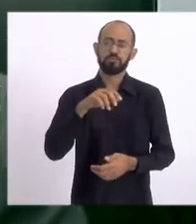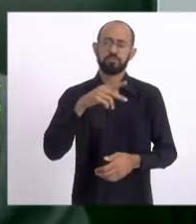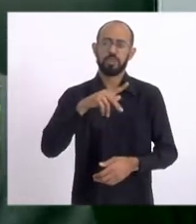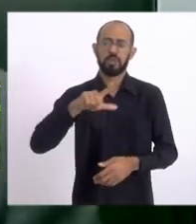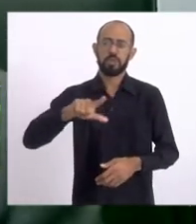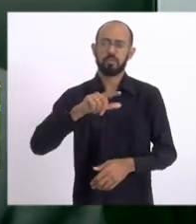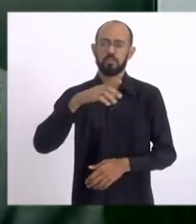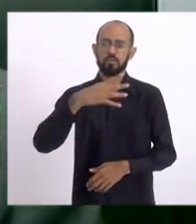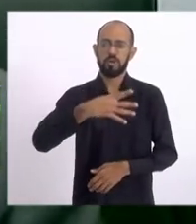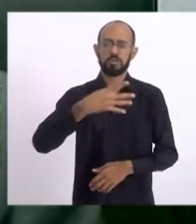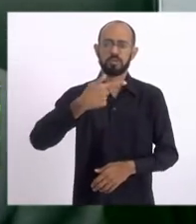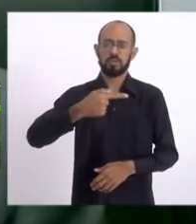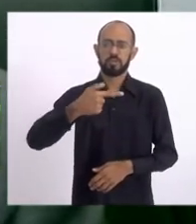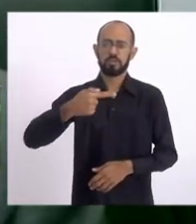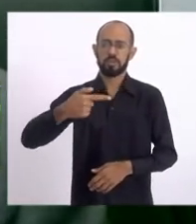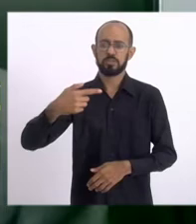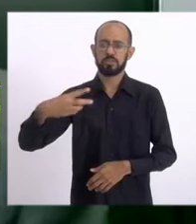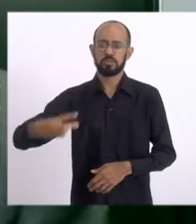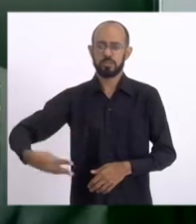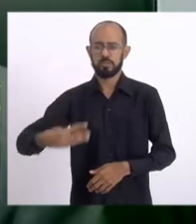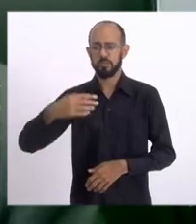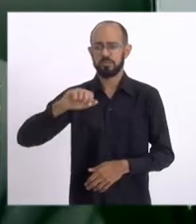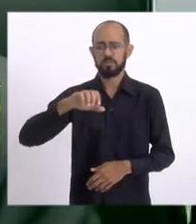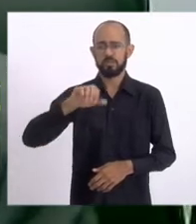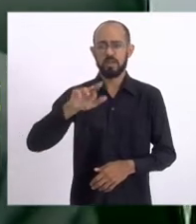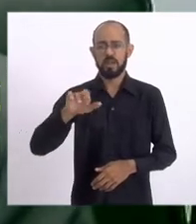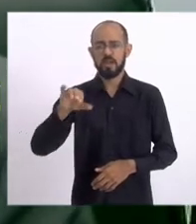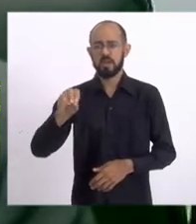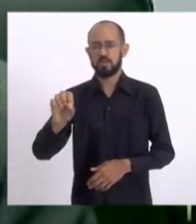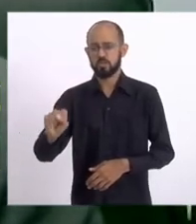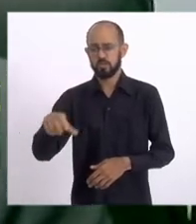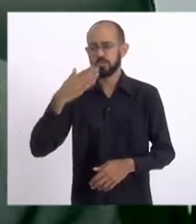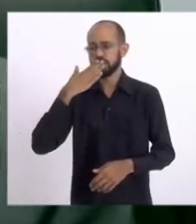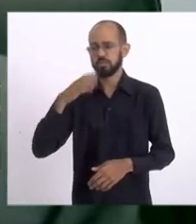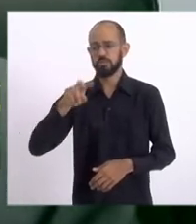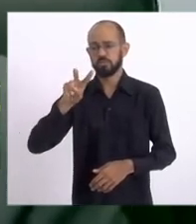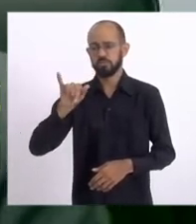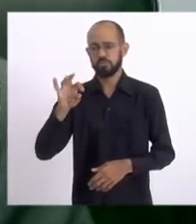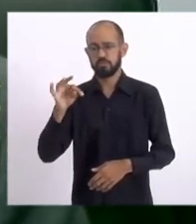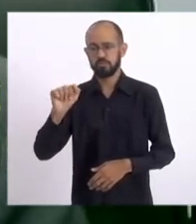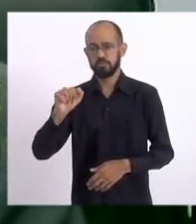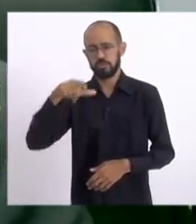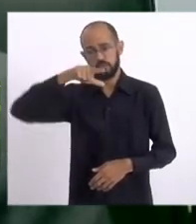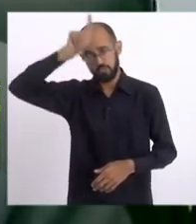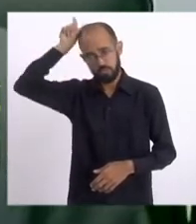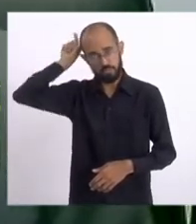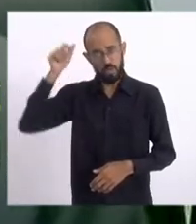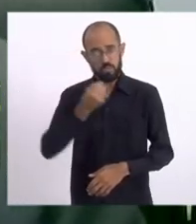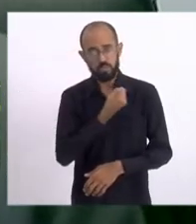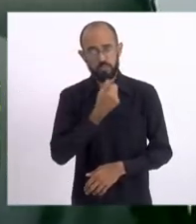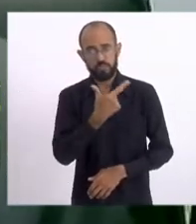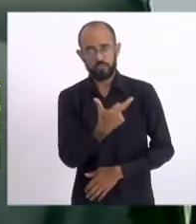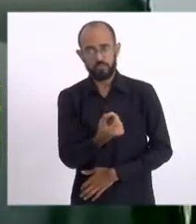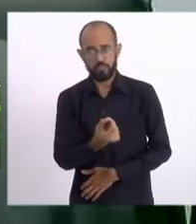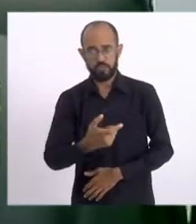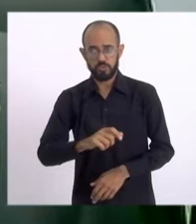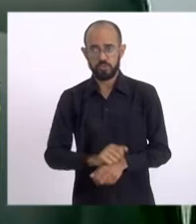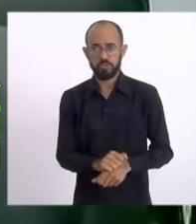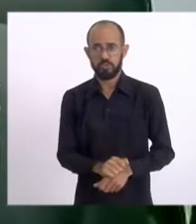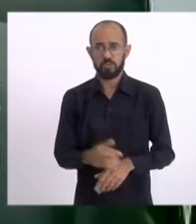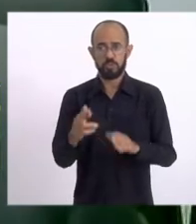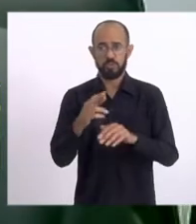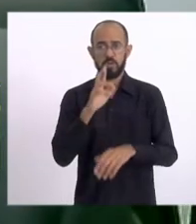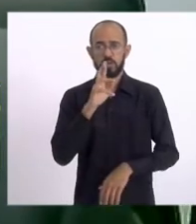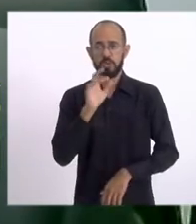4733 de 2021, autoria do deputado Carlos Macedo, pedido de vista, deputado Luiz Paulo concedido. 20. Relator, deputado Rodrigo